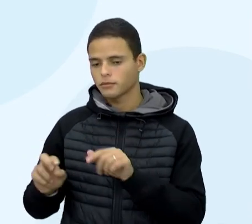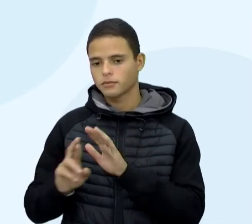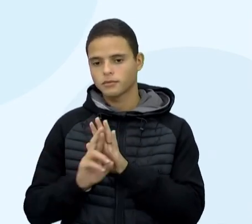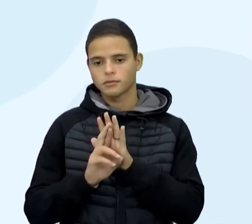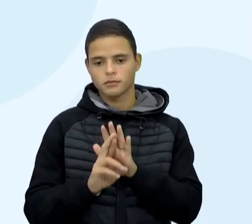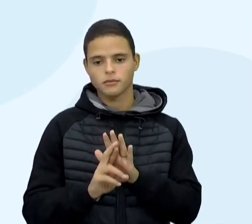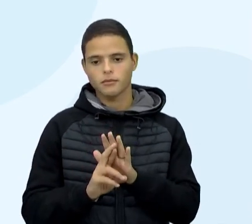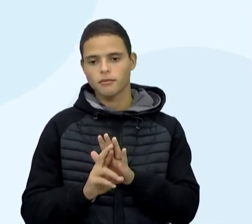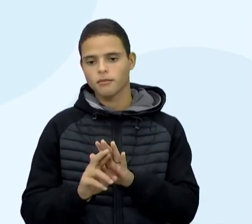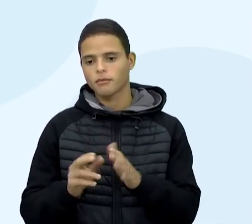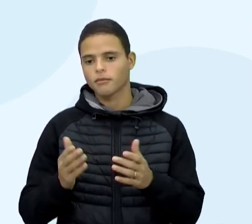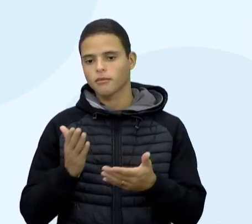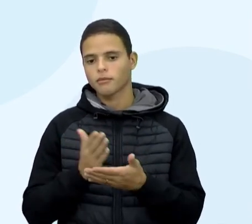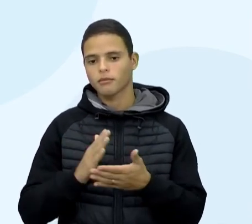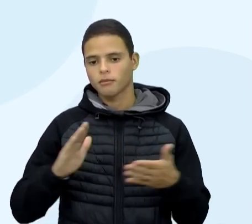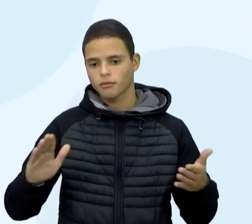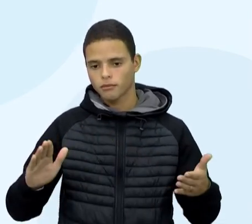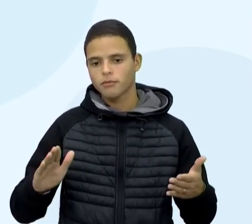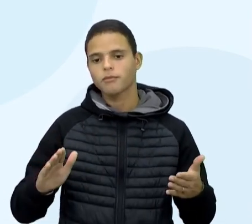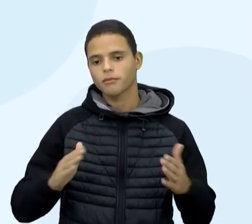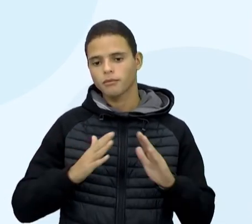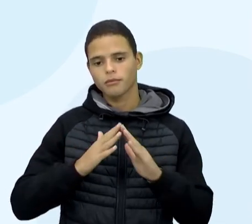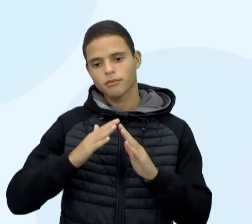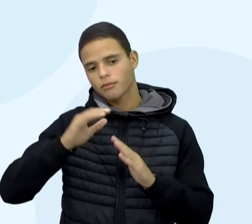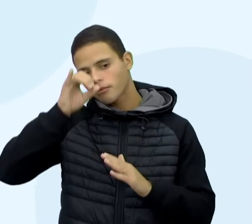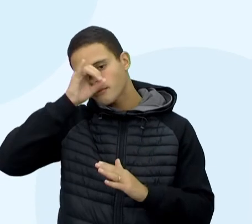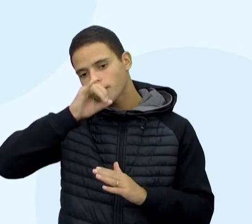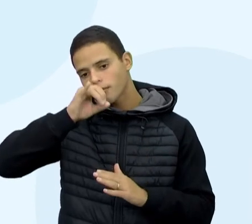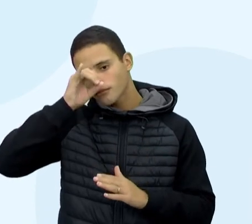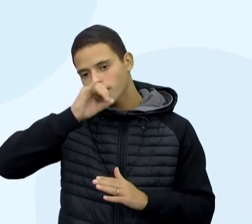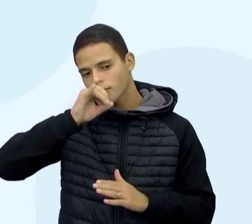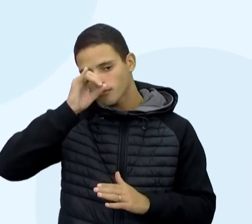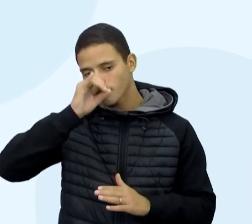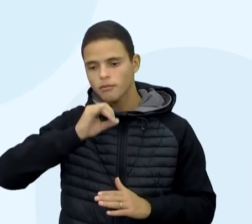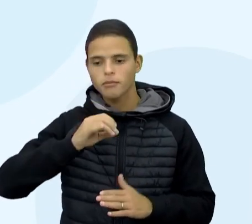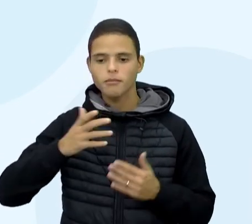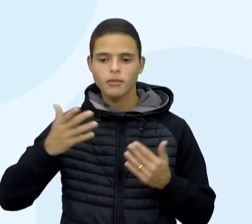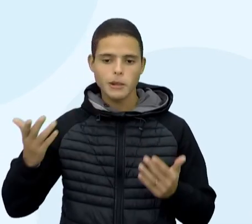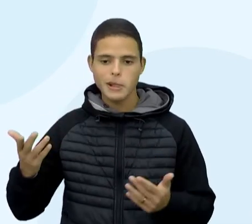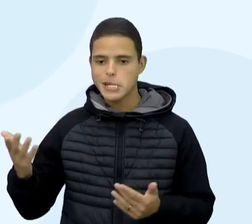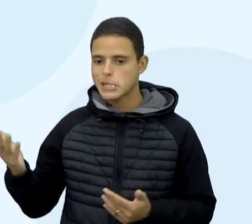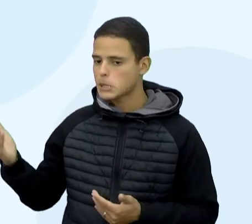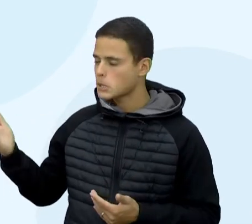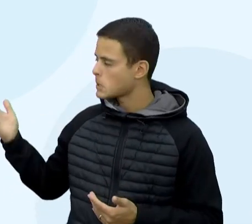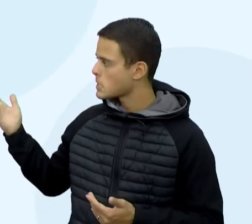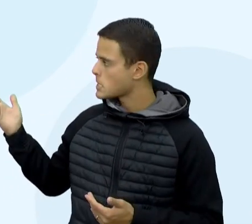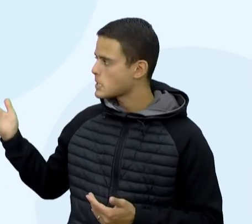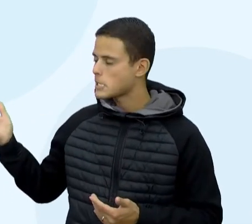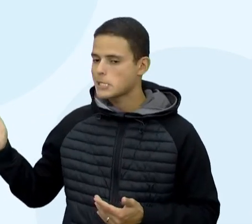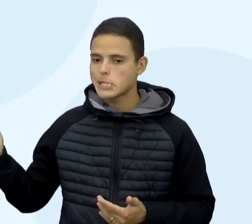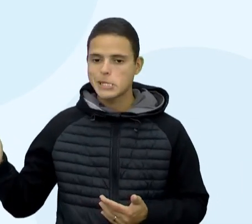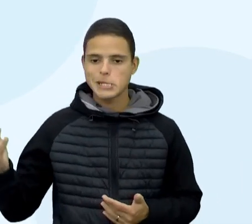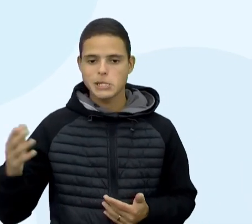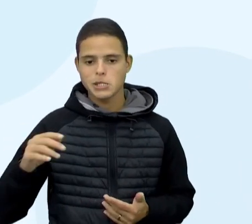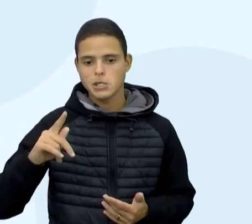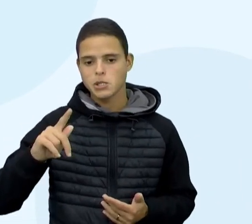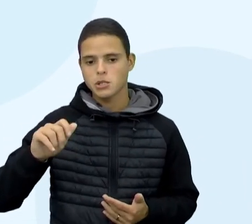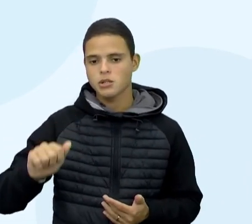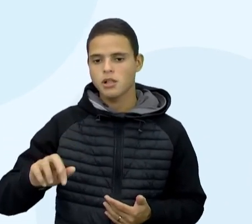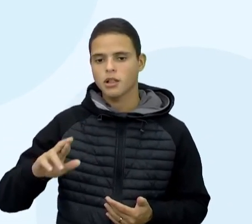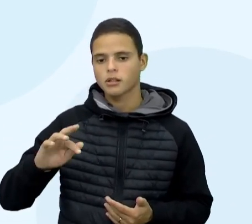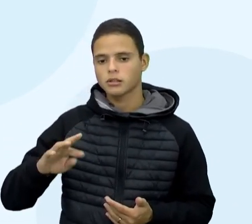o fim do cortiço Cabeça de Porco. Então, o porco está sendo devorado por uma